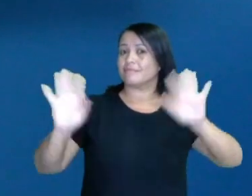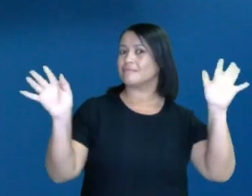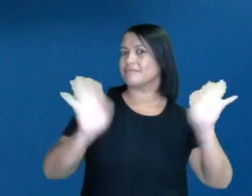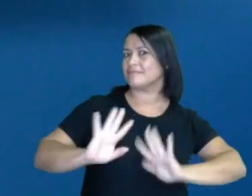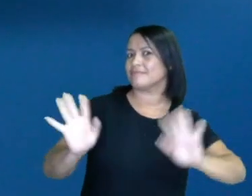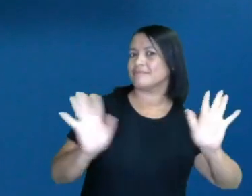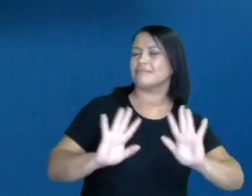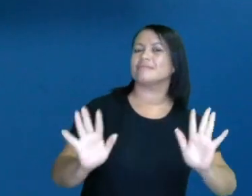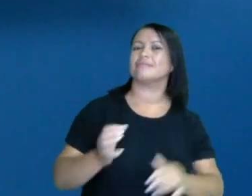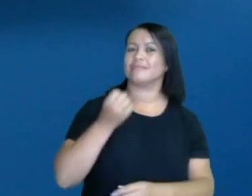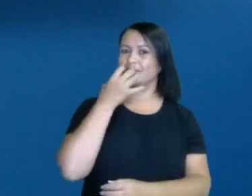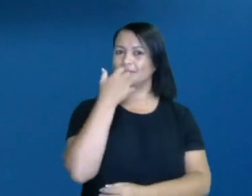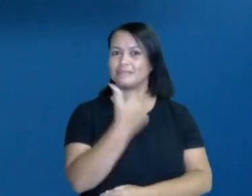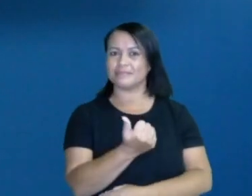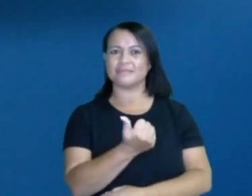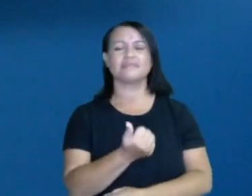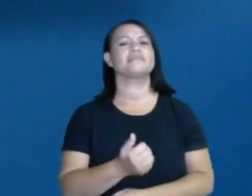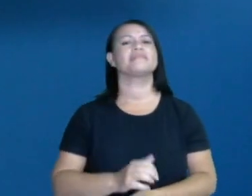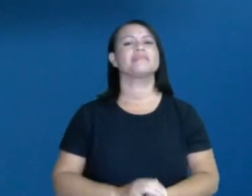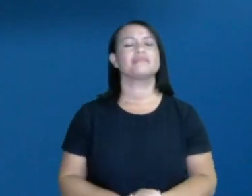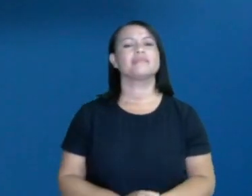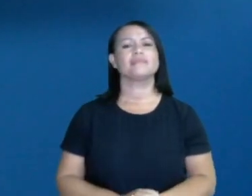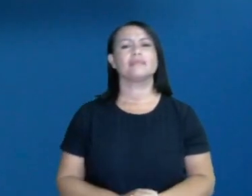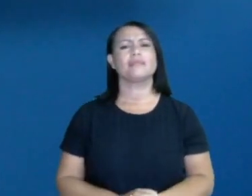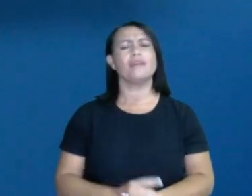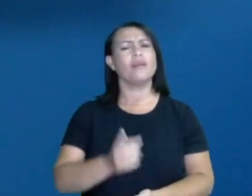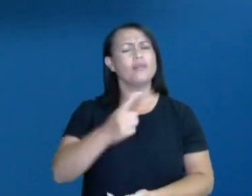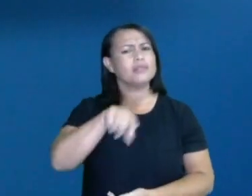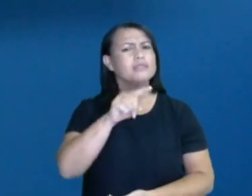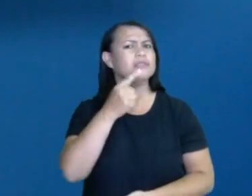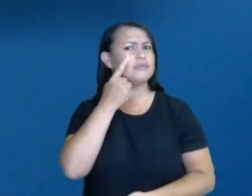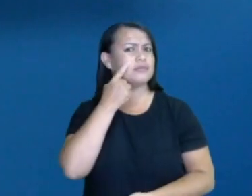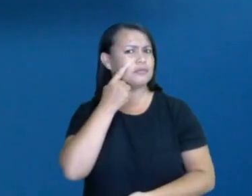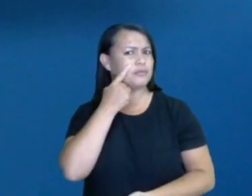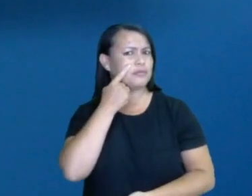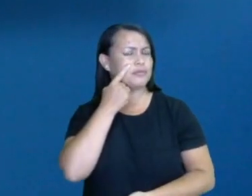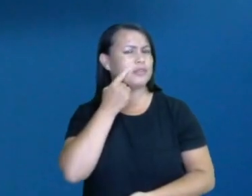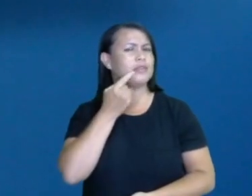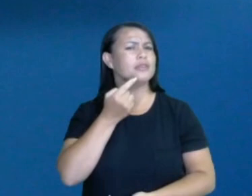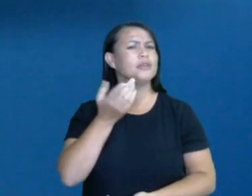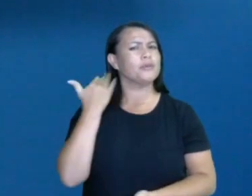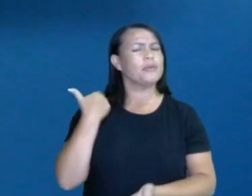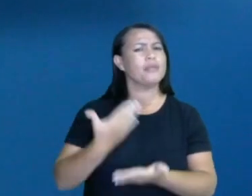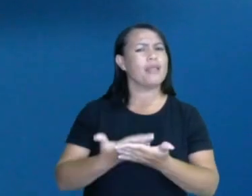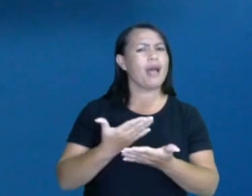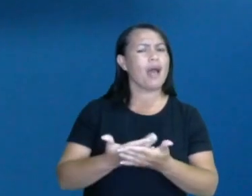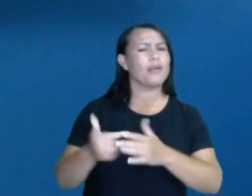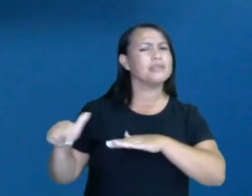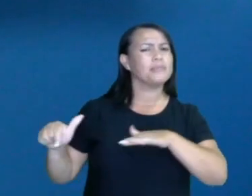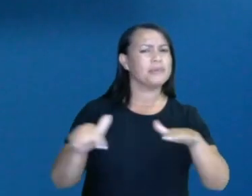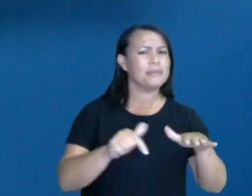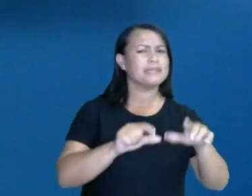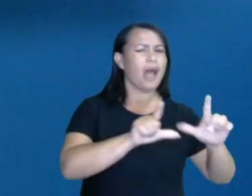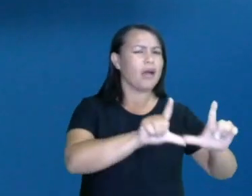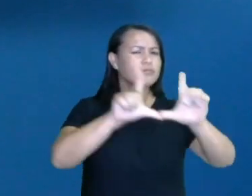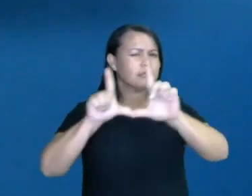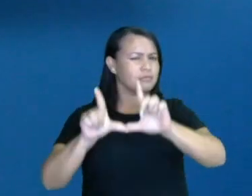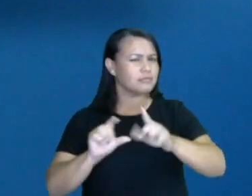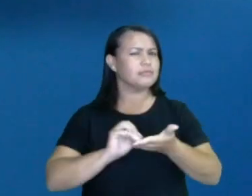Olá, turma, tudo bem? Vocês viram o nosso slide, nossa aula da semana